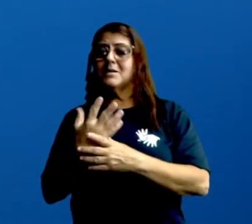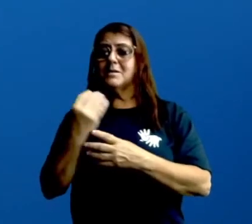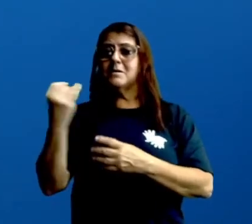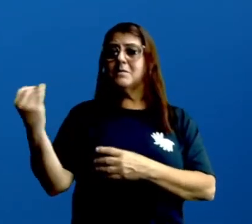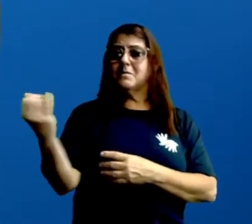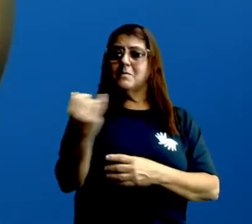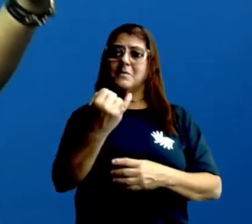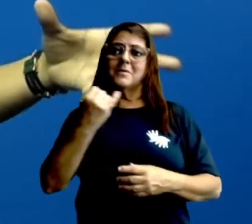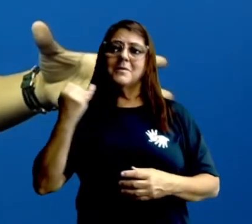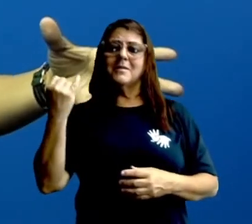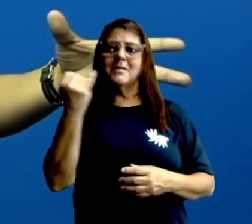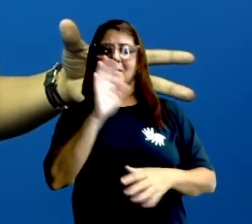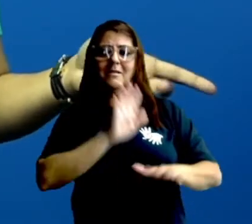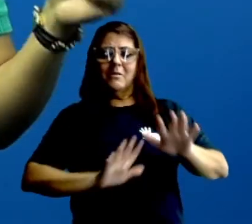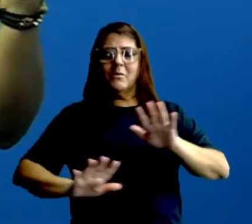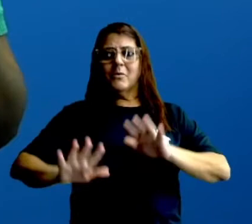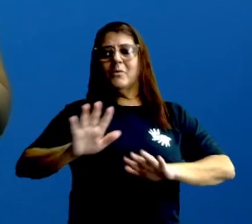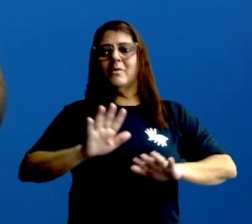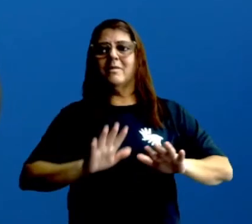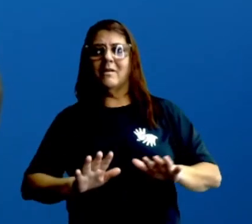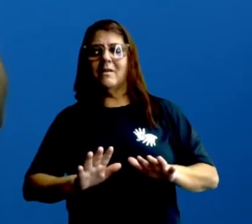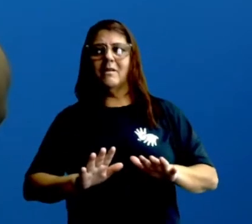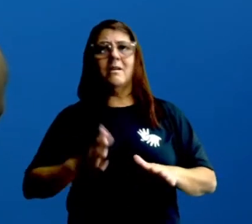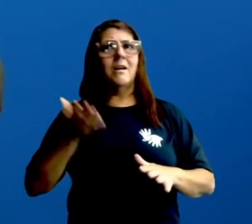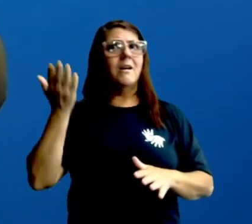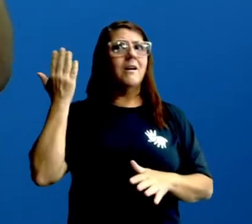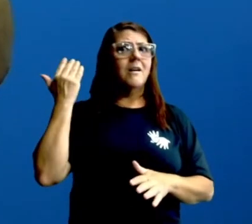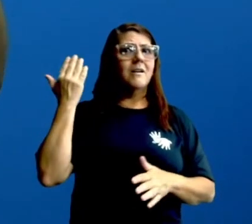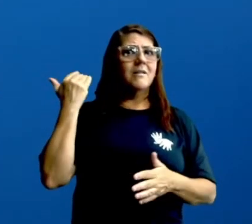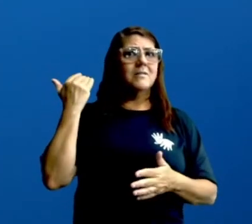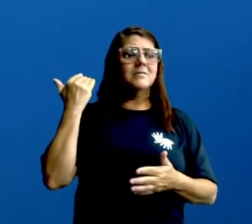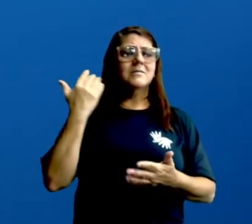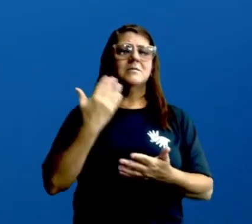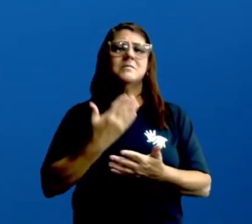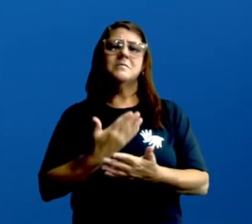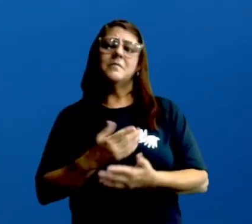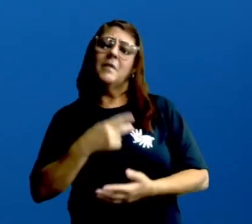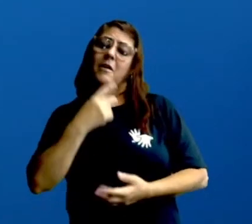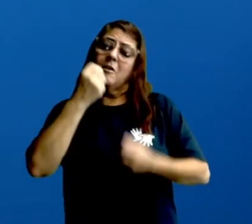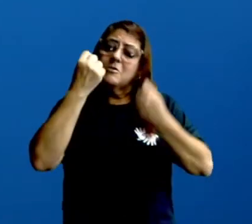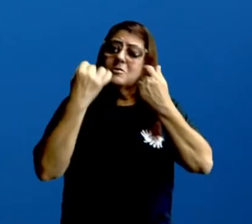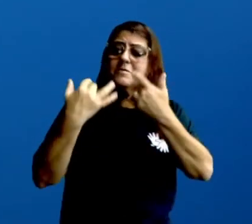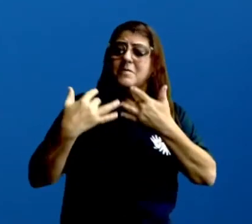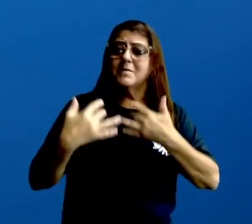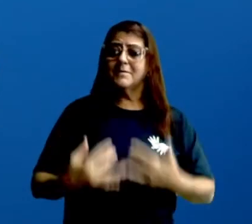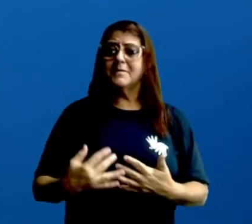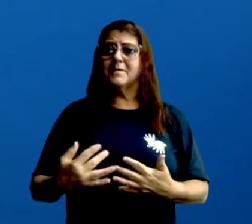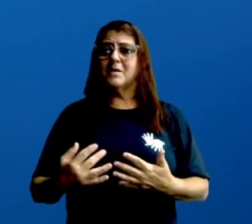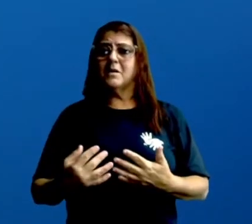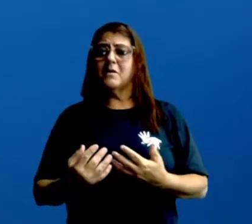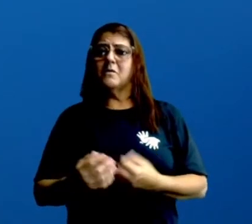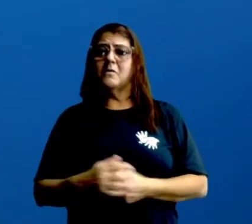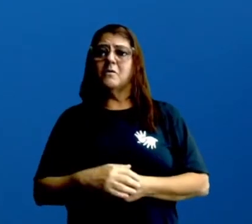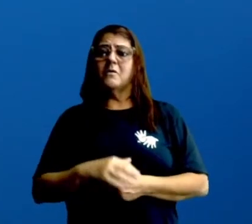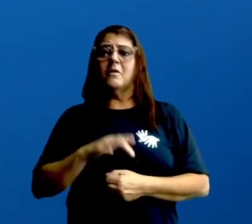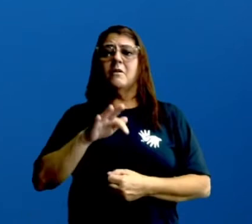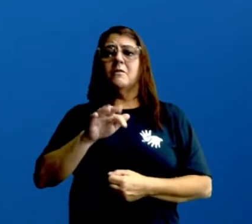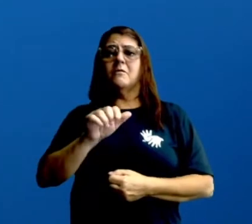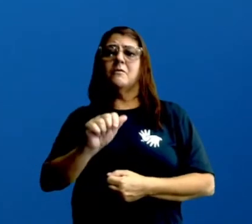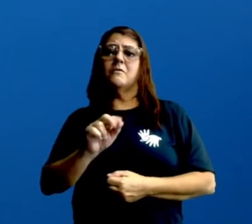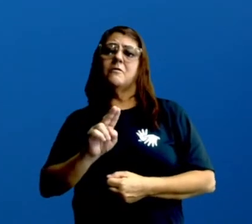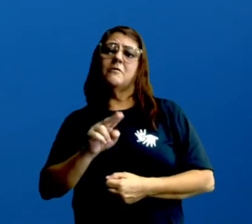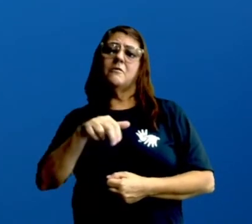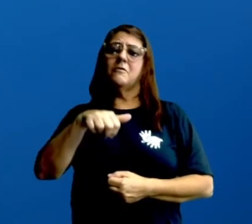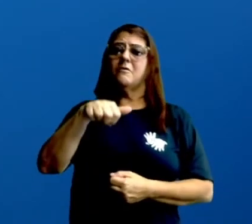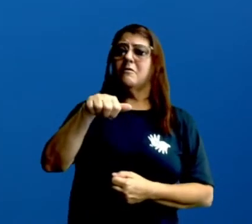o kumura a ter se cuidado eu falei isso na aula anterior né sob sobre fauna